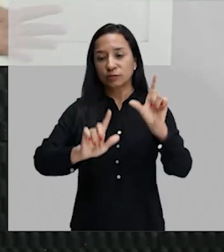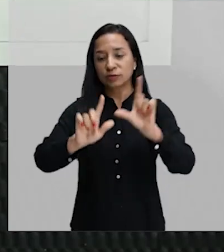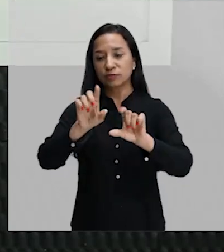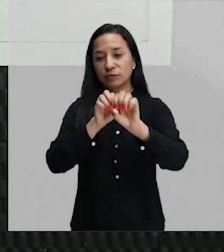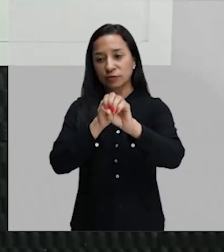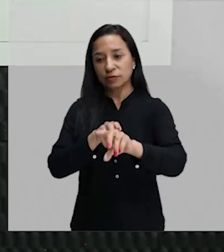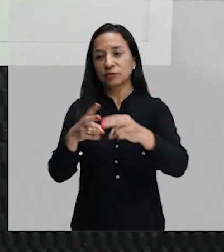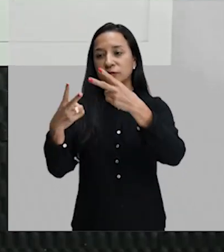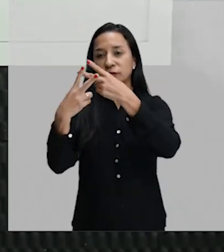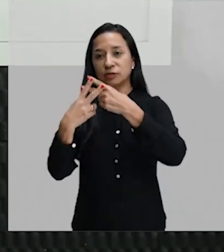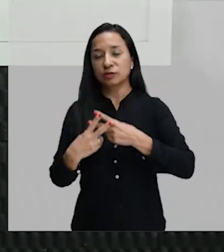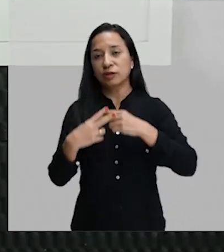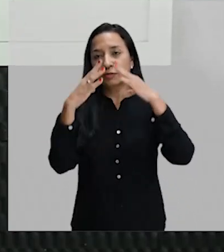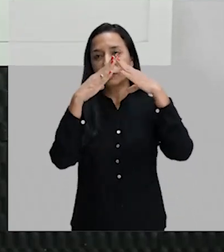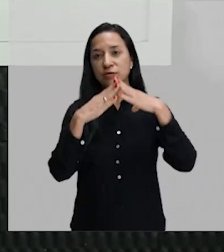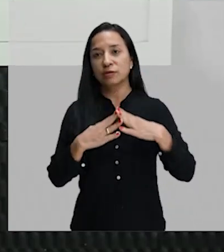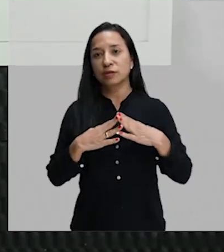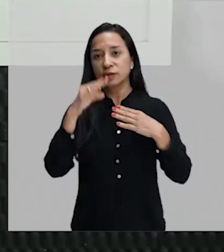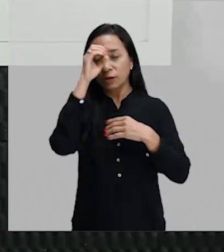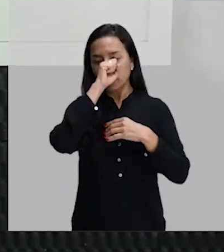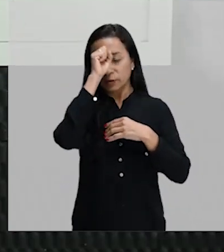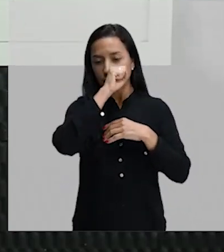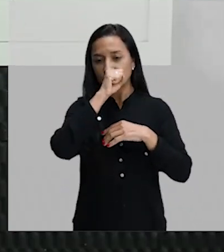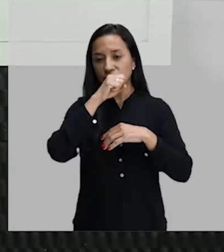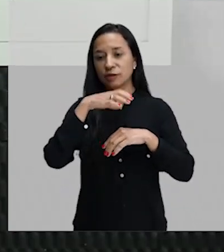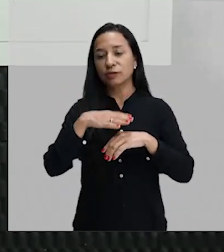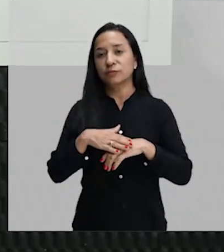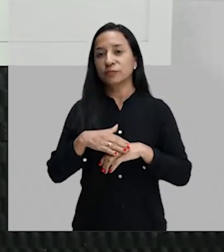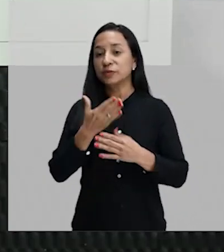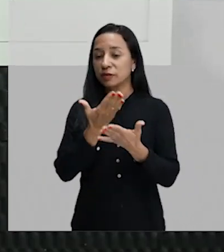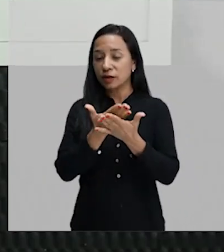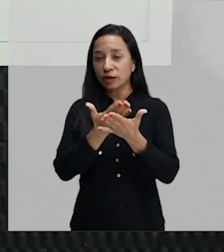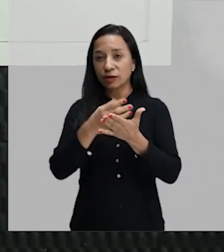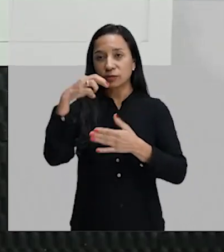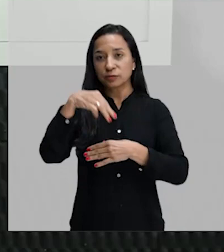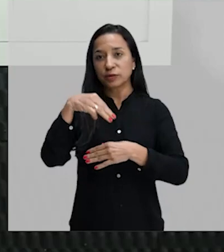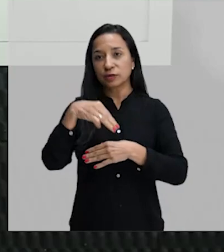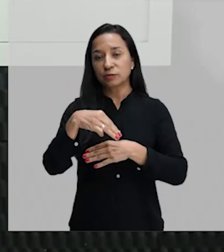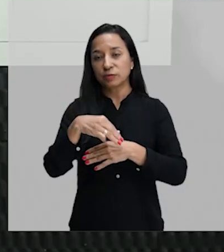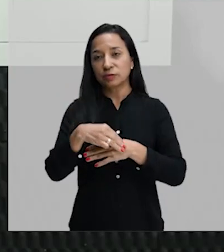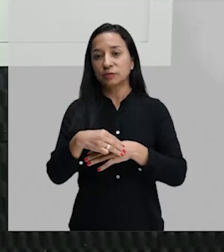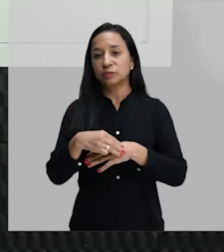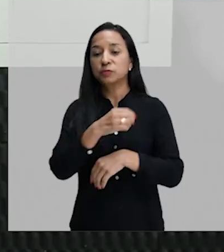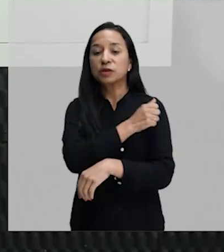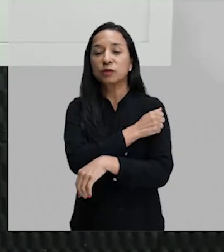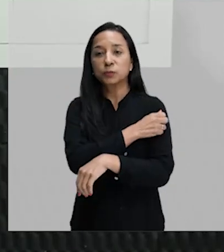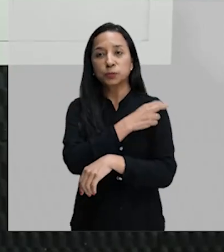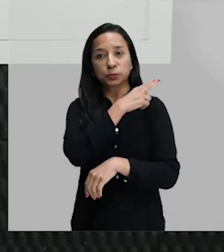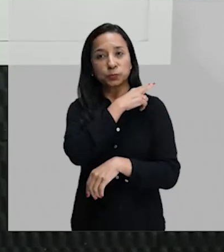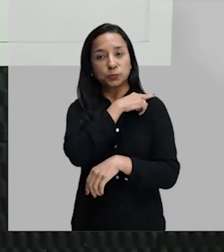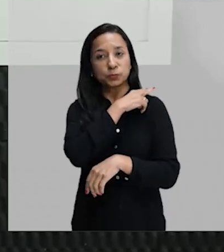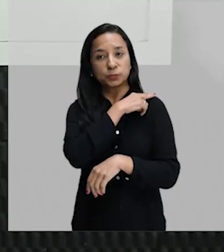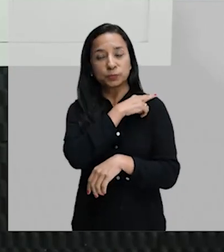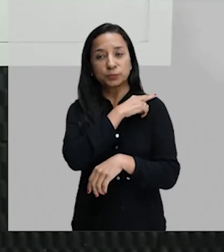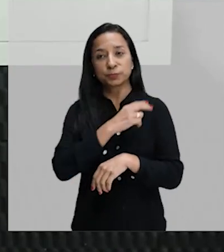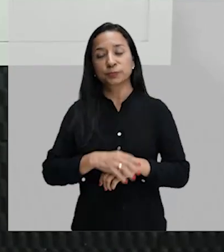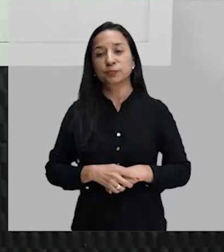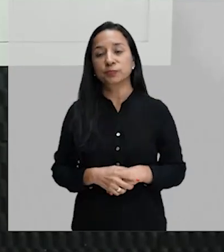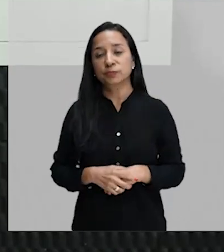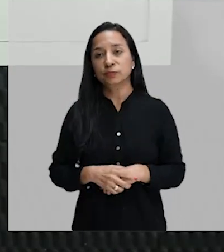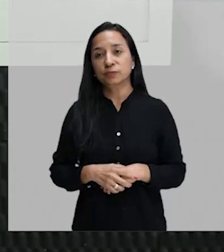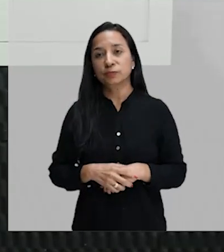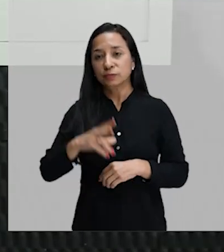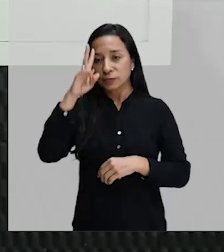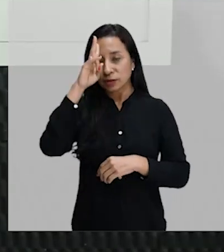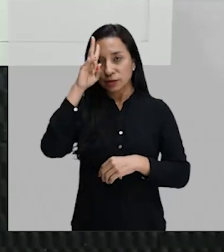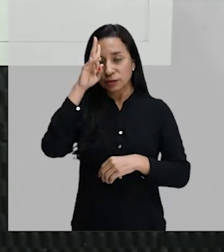programa Hashtag Fique em Casa Aprendendo, para mais uma aula de matemática, hoje para os alunos da segunda série do ensino médio. Tá? Lembrando